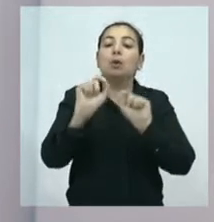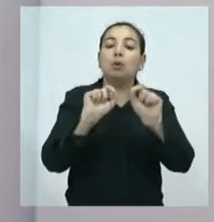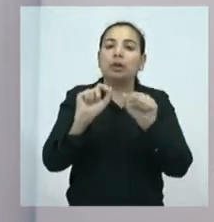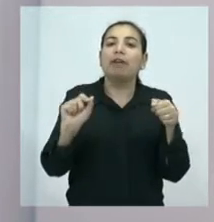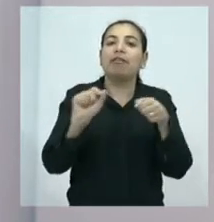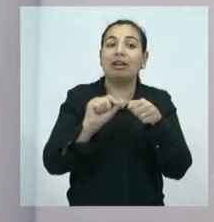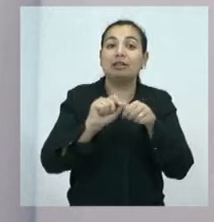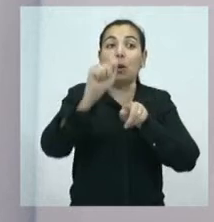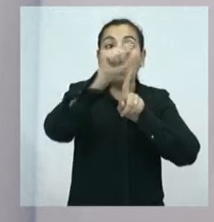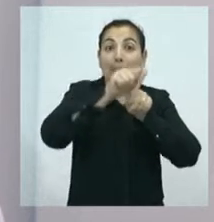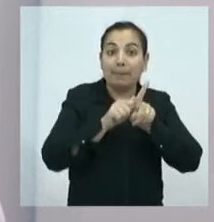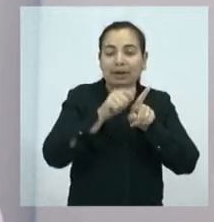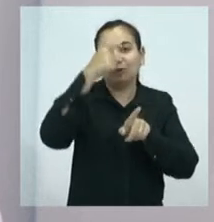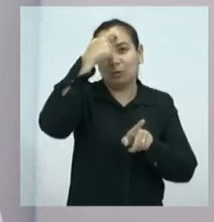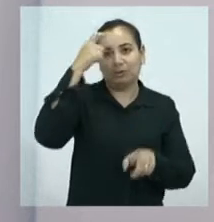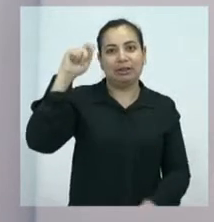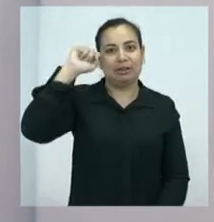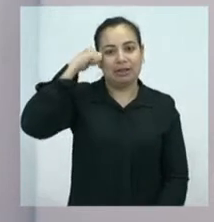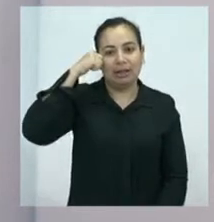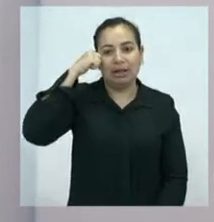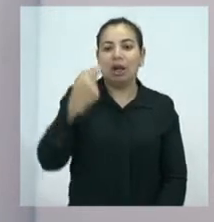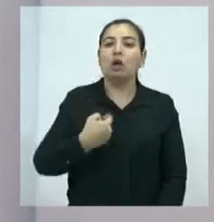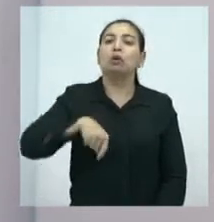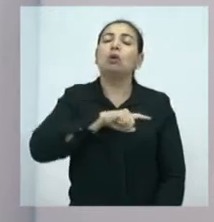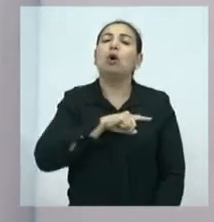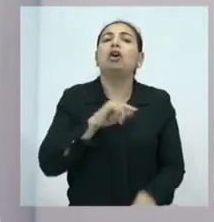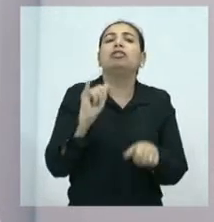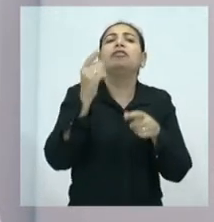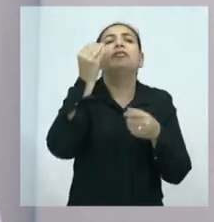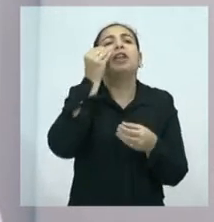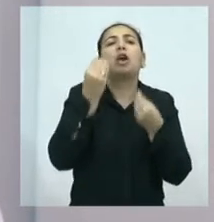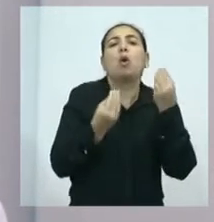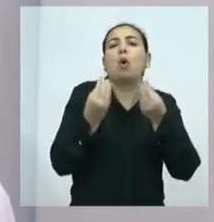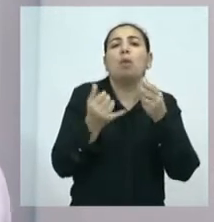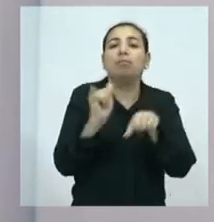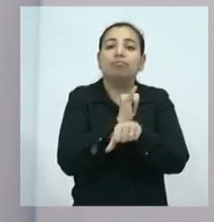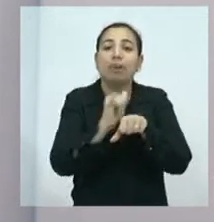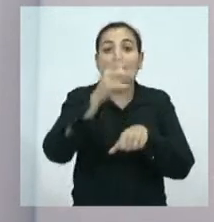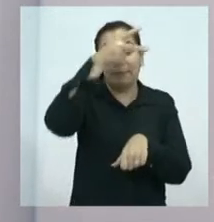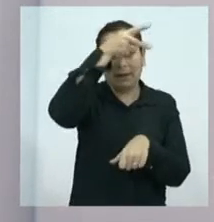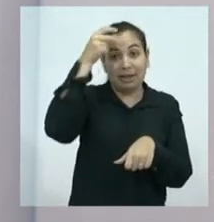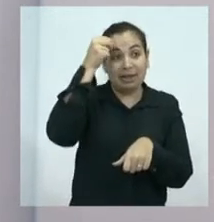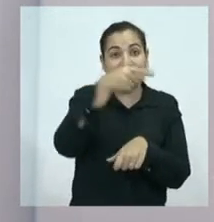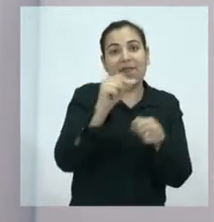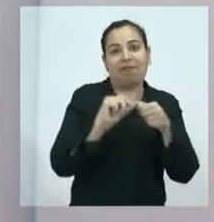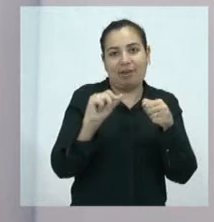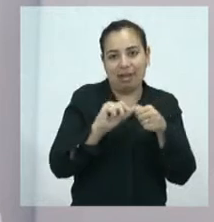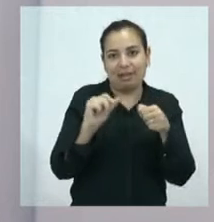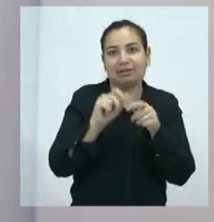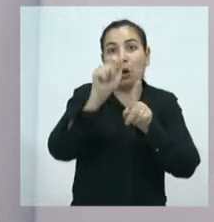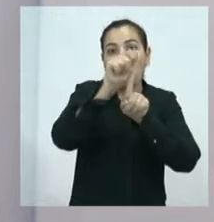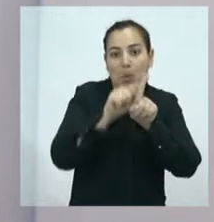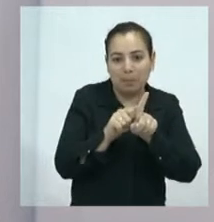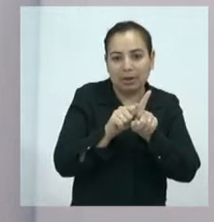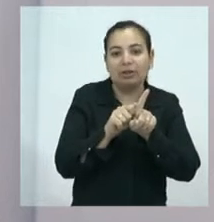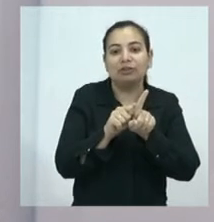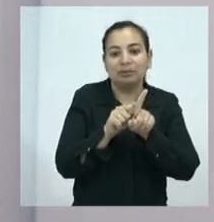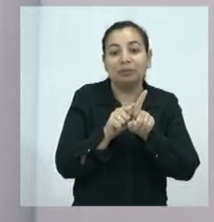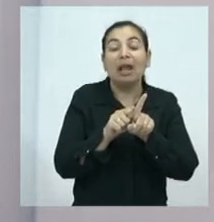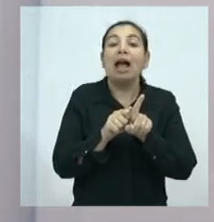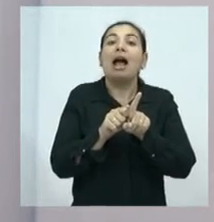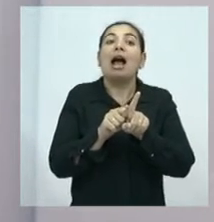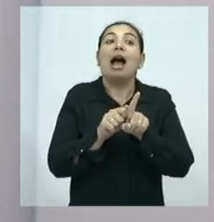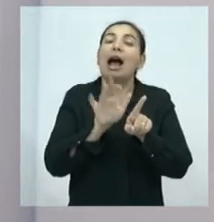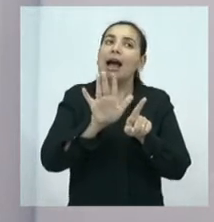da consciência negra, nós fizemos uma articulação para o município de Fortaleza fazer o mês da consciência negra. O Estado acabou